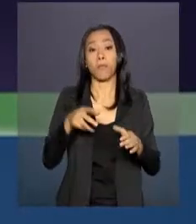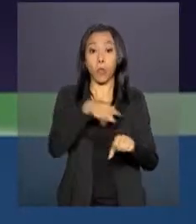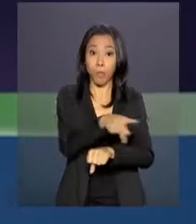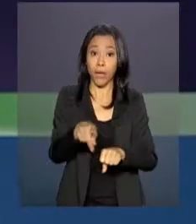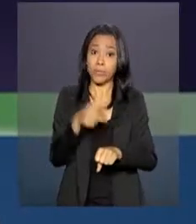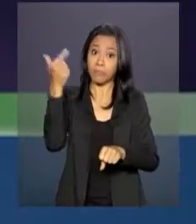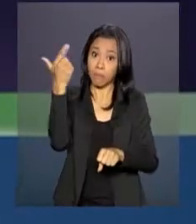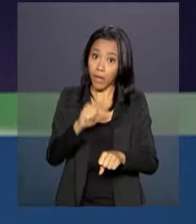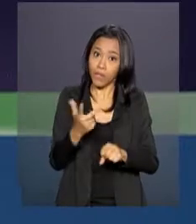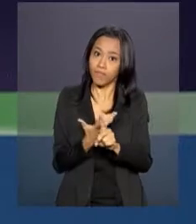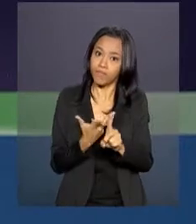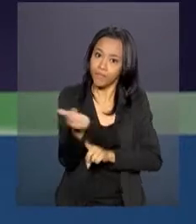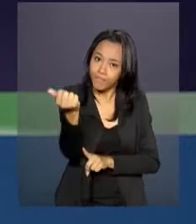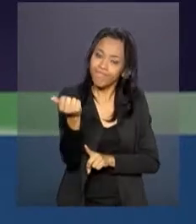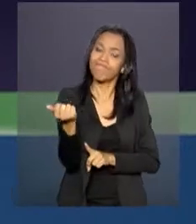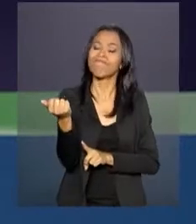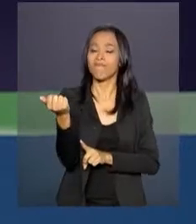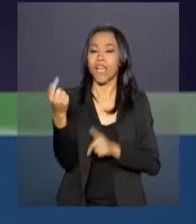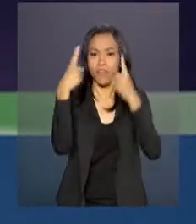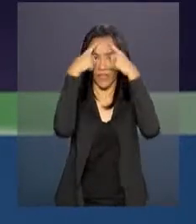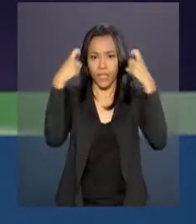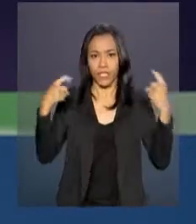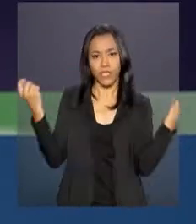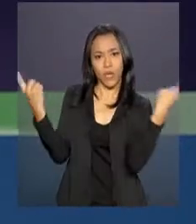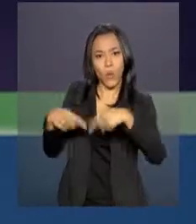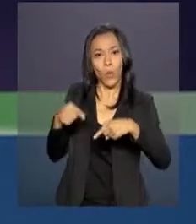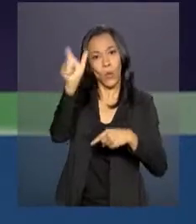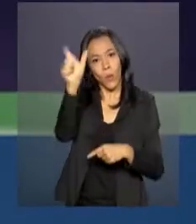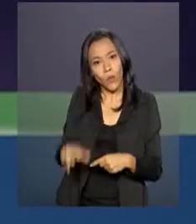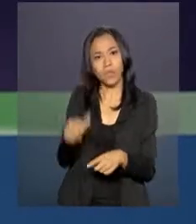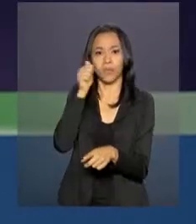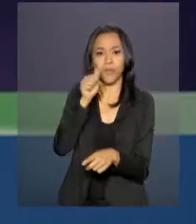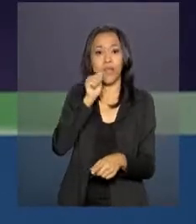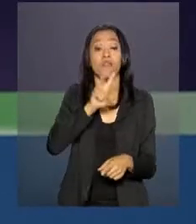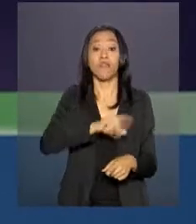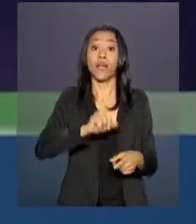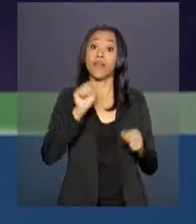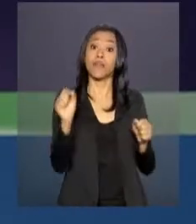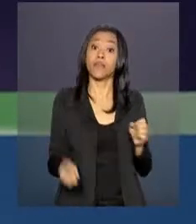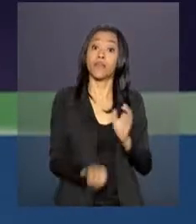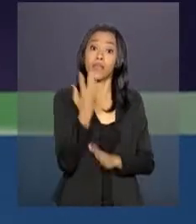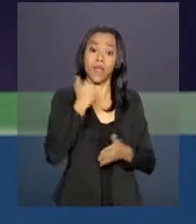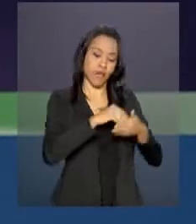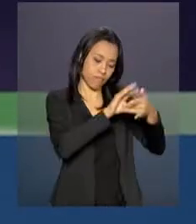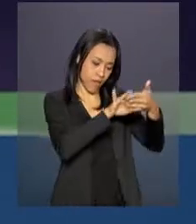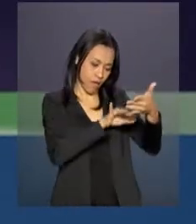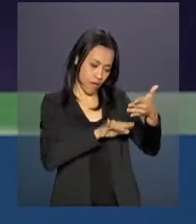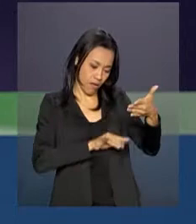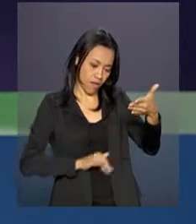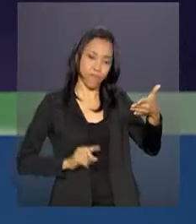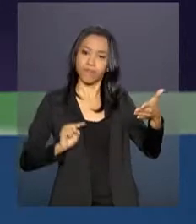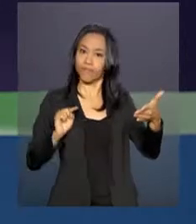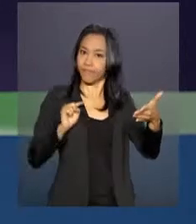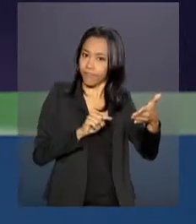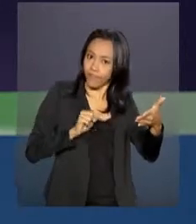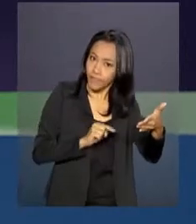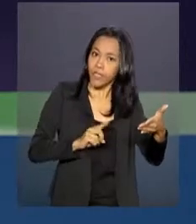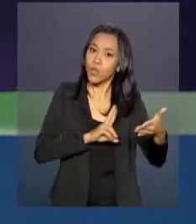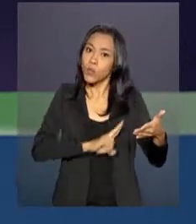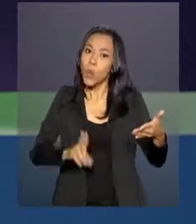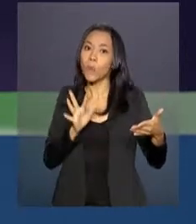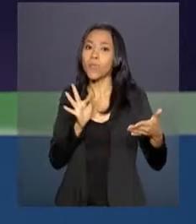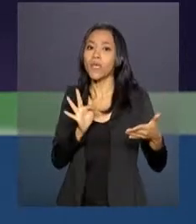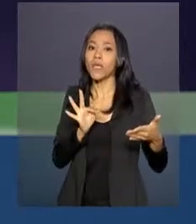combate à violência contra a mulher. O governo vai criar um formulário nacional de avaliação de risco, que será chamado de formulário